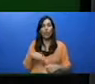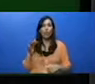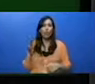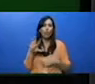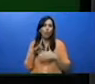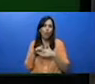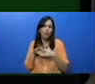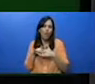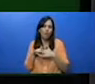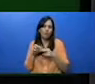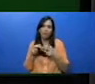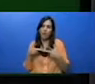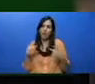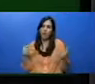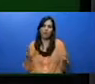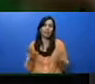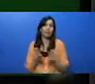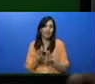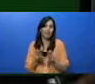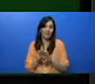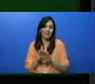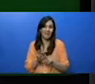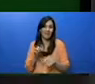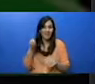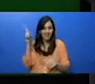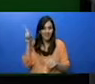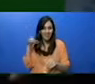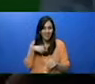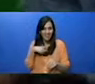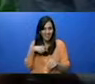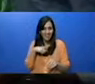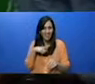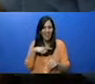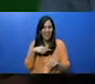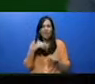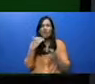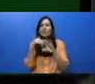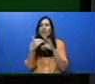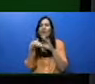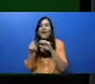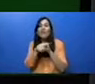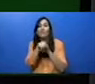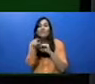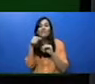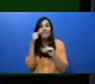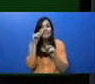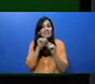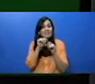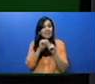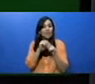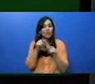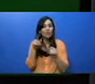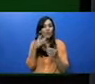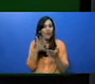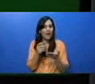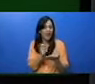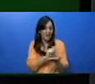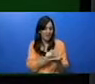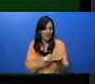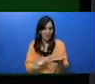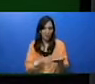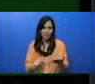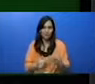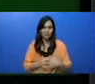doenças, tá? Então, depois nós vamos disponibilizar, vocês vão fazer essa fichinha no caderninho de vocês, ok?